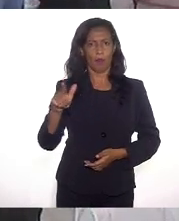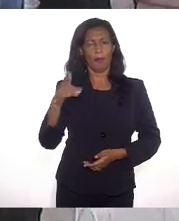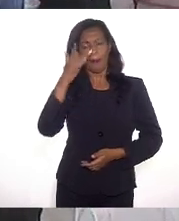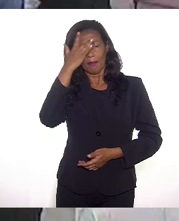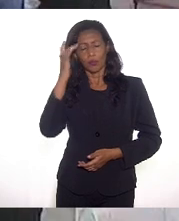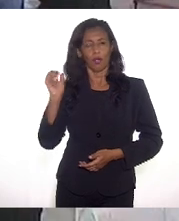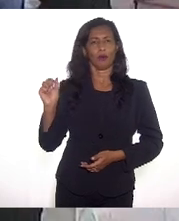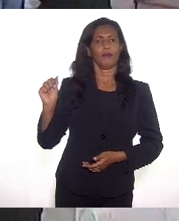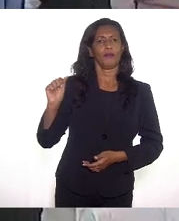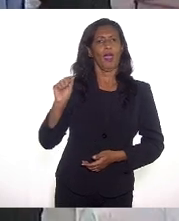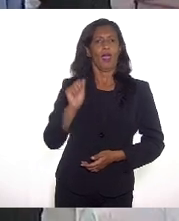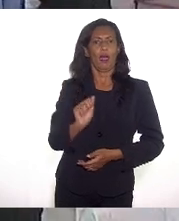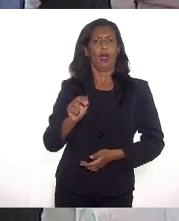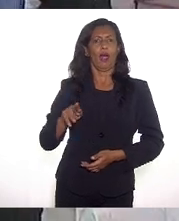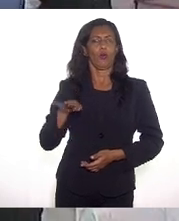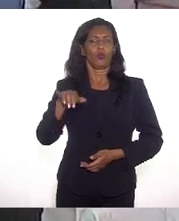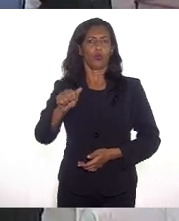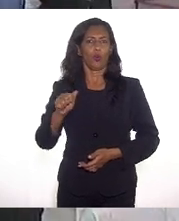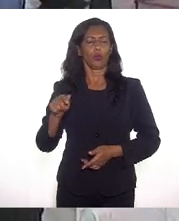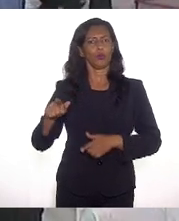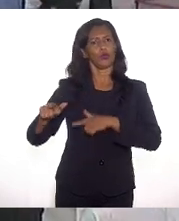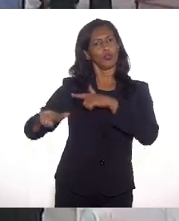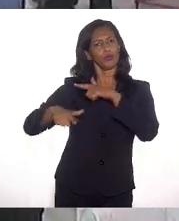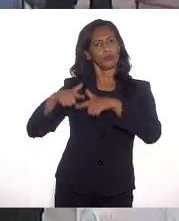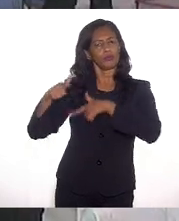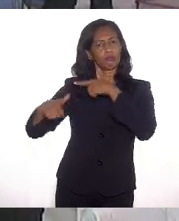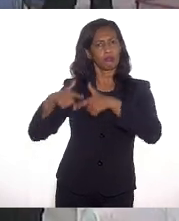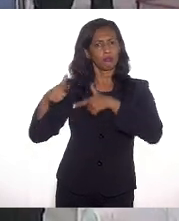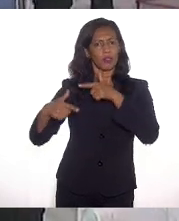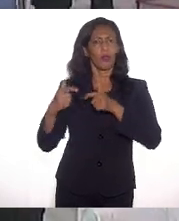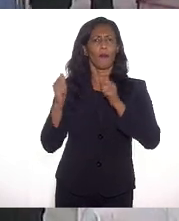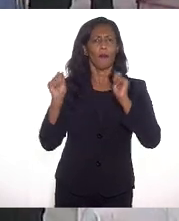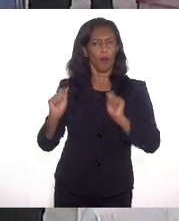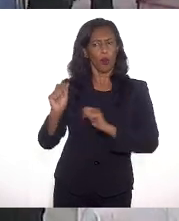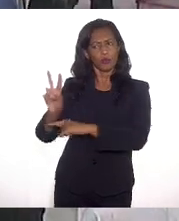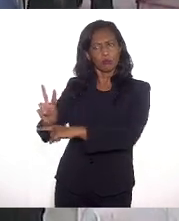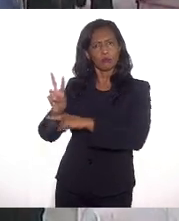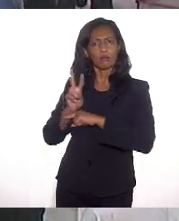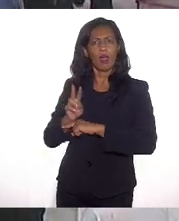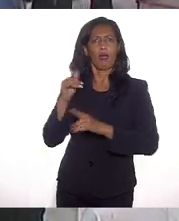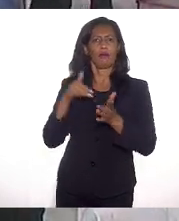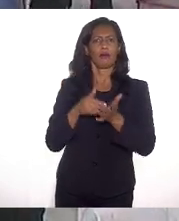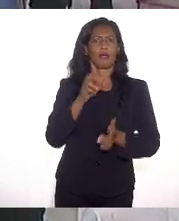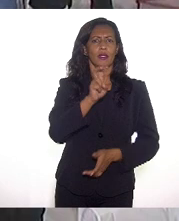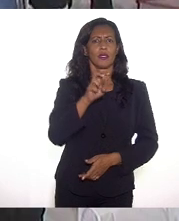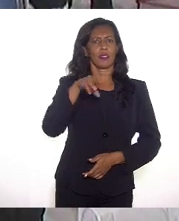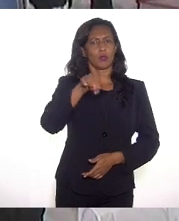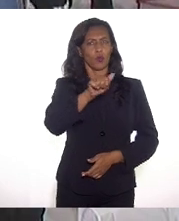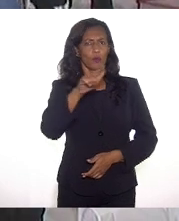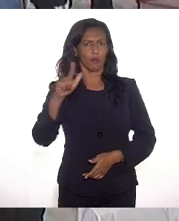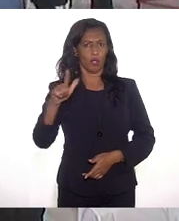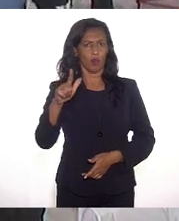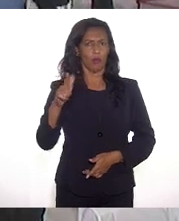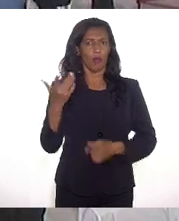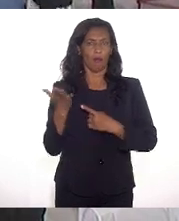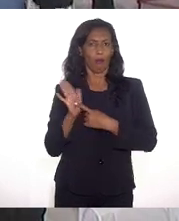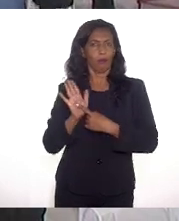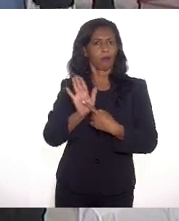profissionais informais podem solicitar créditos de até 5 mil. Para apresentar o Supera